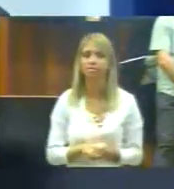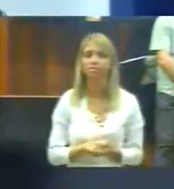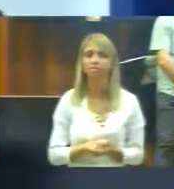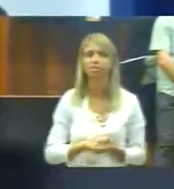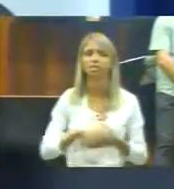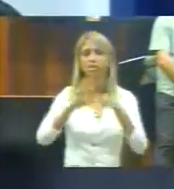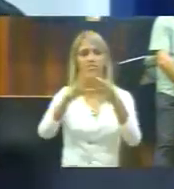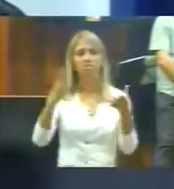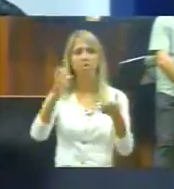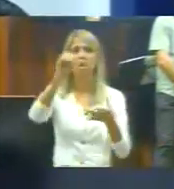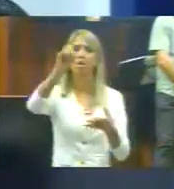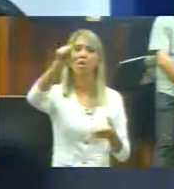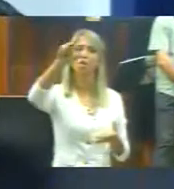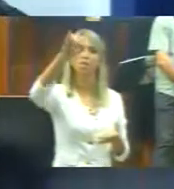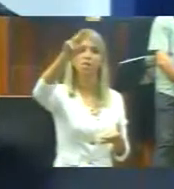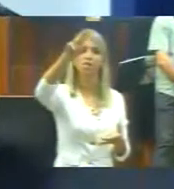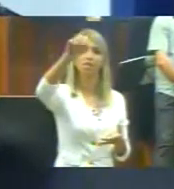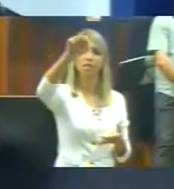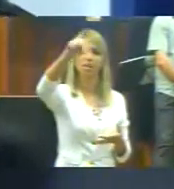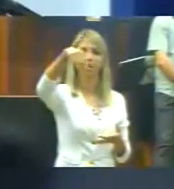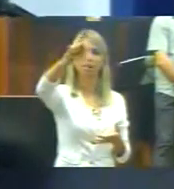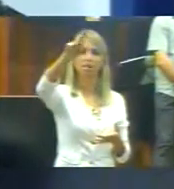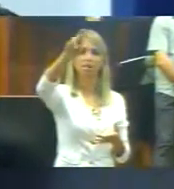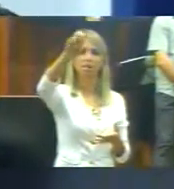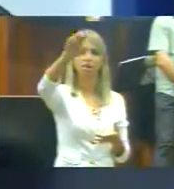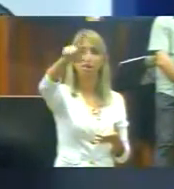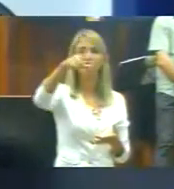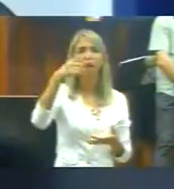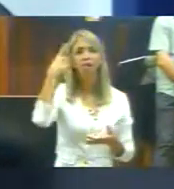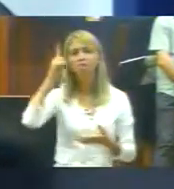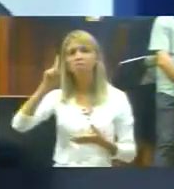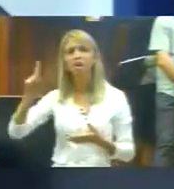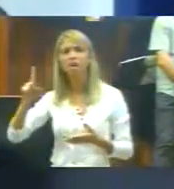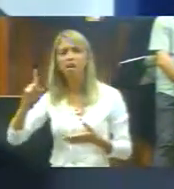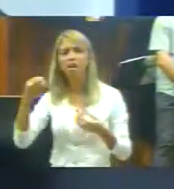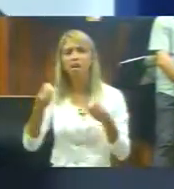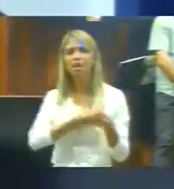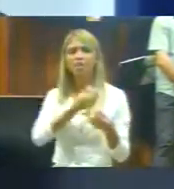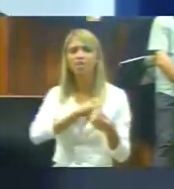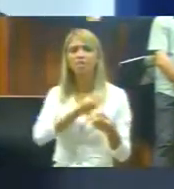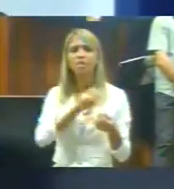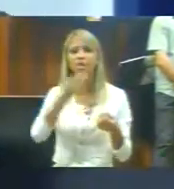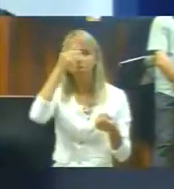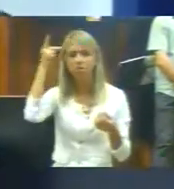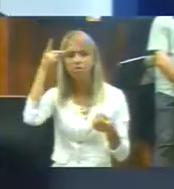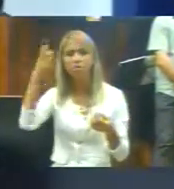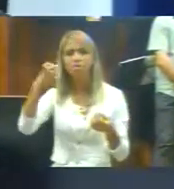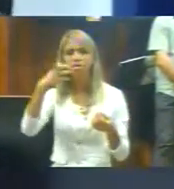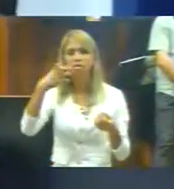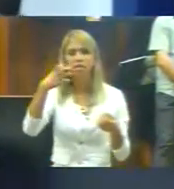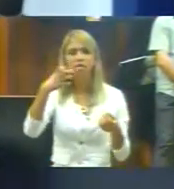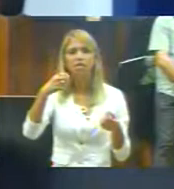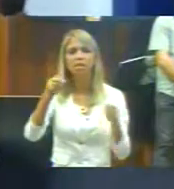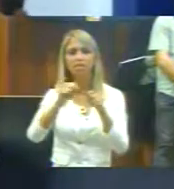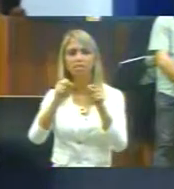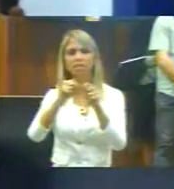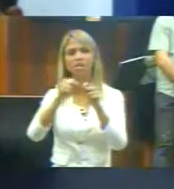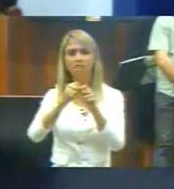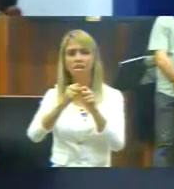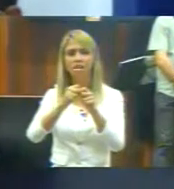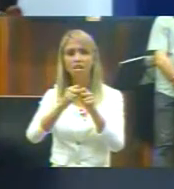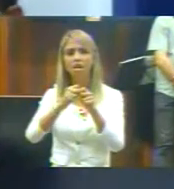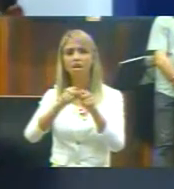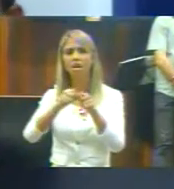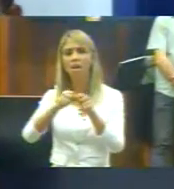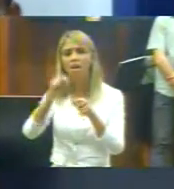Oligarquia. Não sabe nem o que significa quem vive à beira da ruína. Inconsistência da burguesia que legitima a ignorância de um